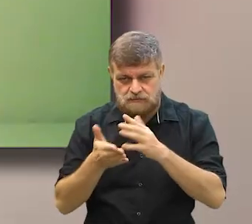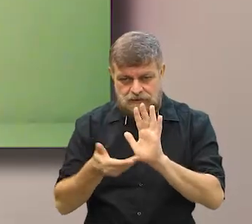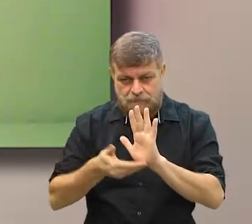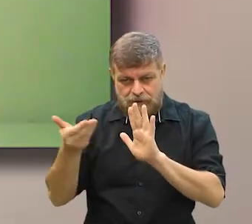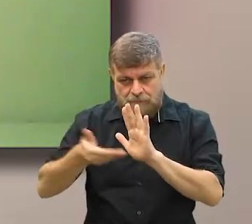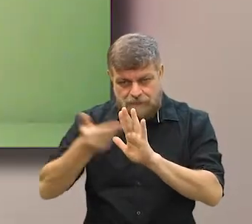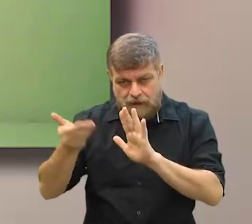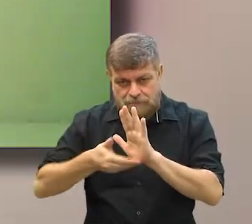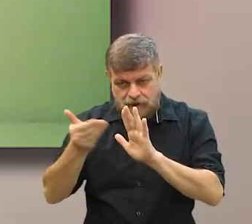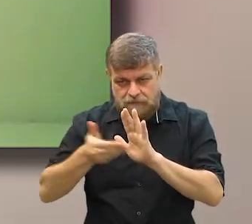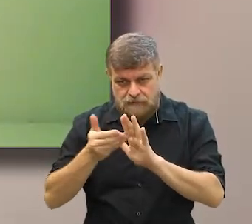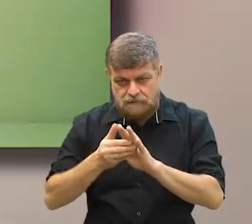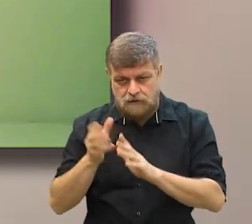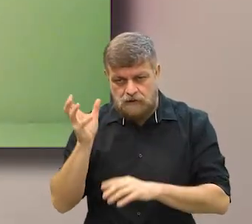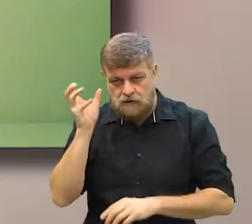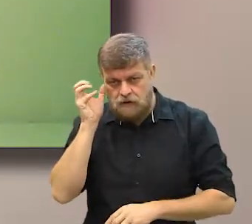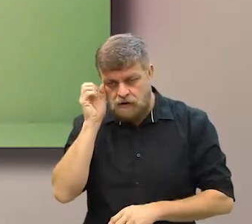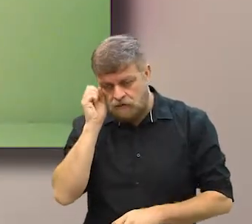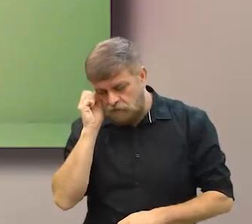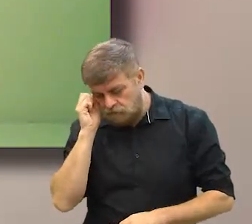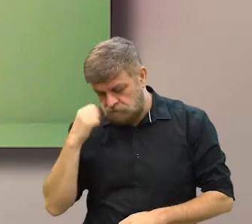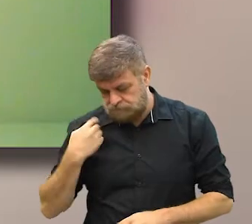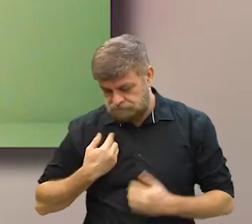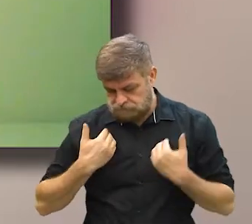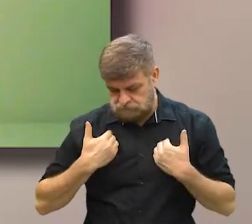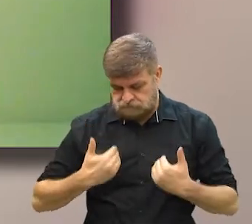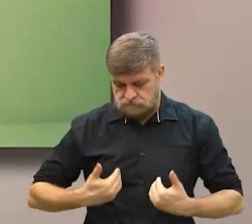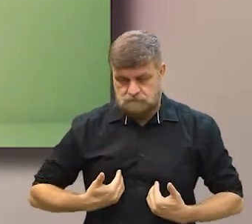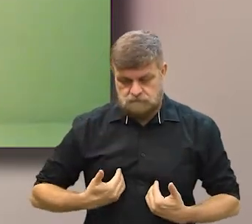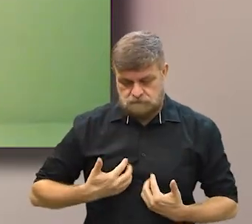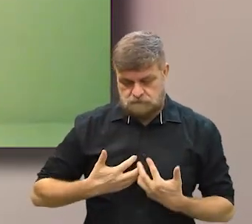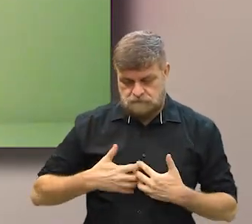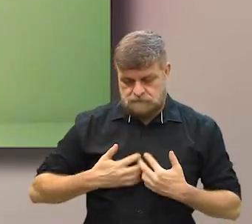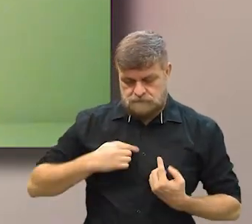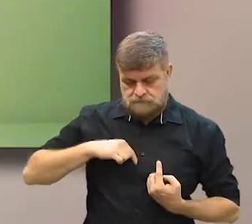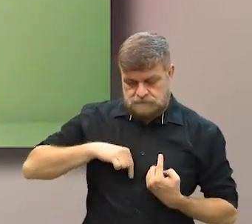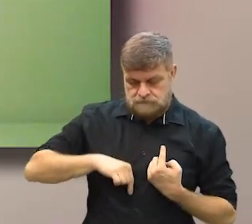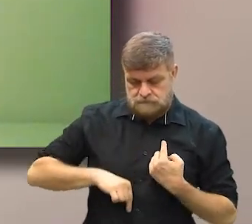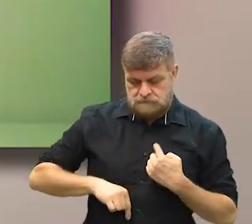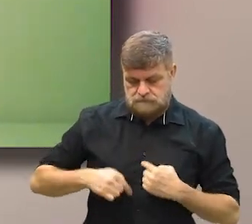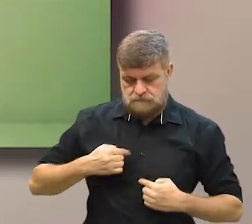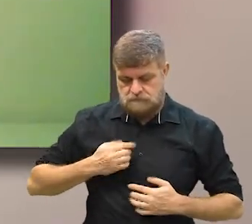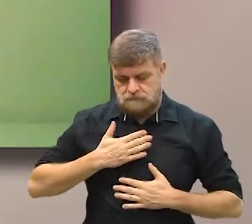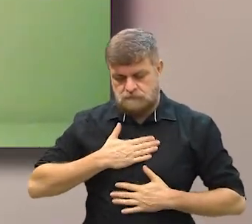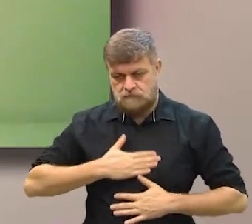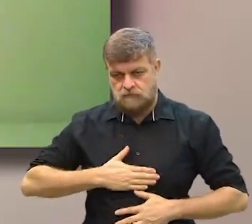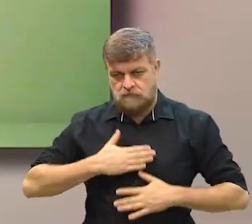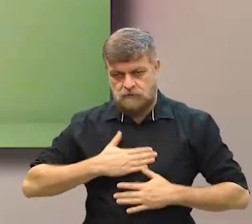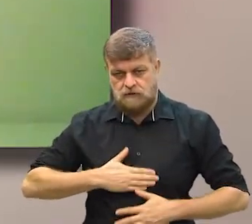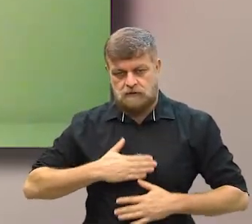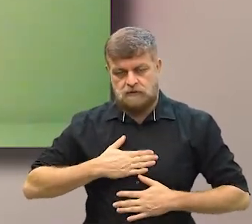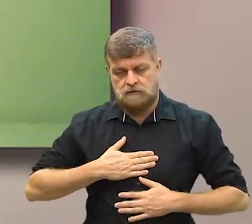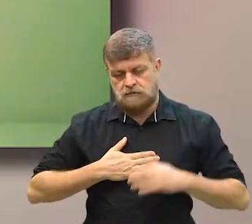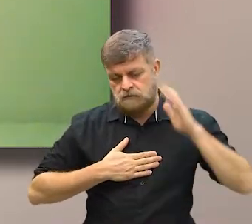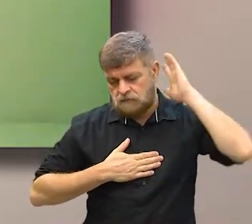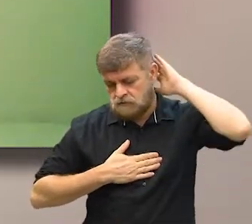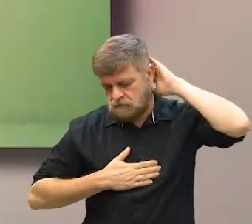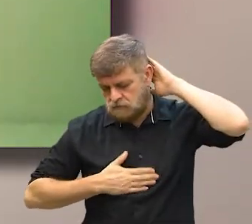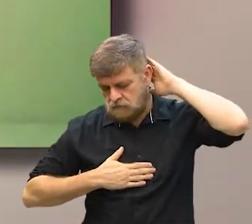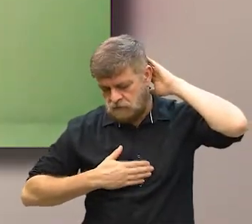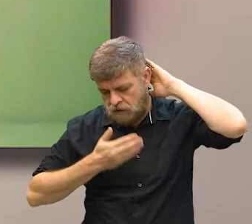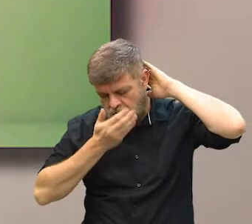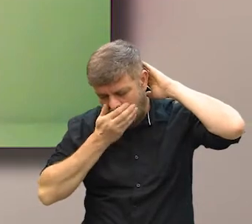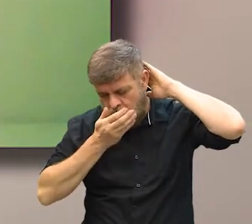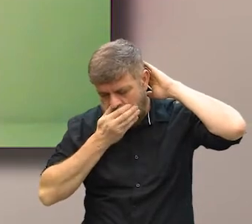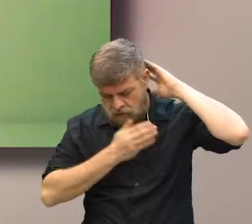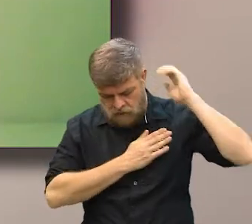sono proporciona, obviamente, ao nosso organismo a possibilidade de repouso. Os músculos descansam, não é?